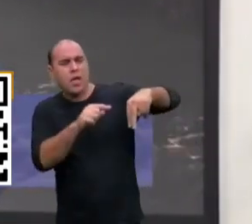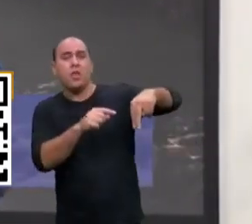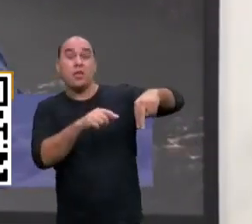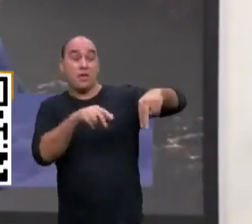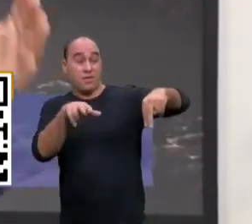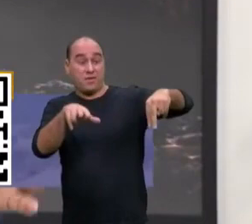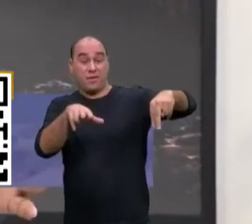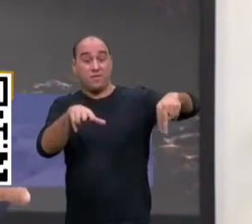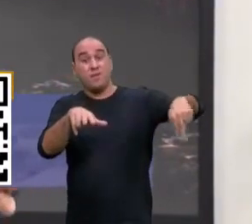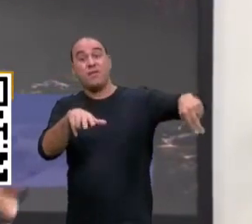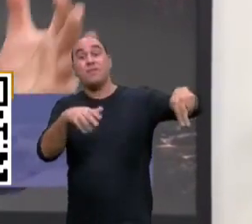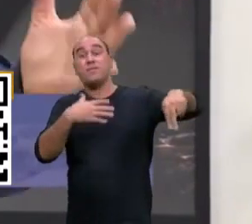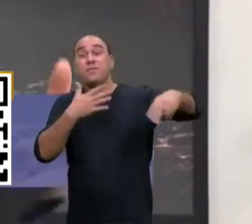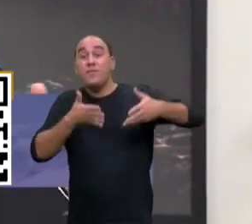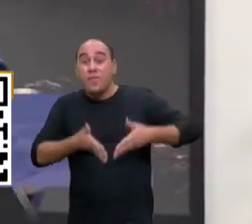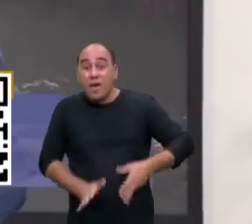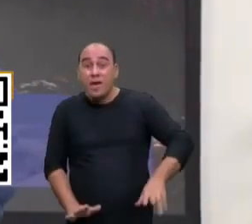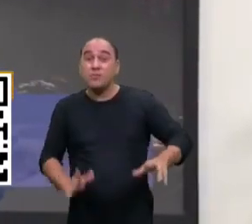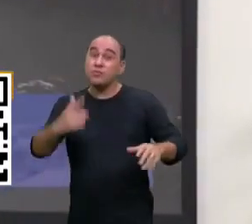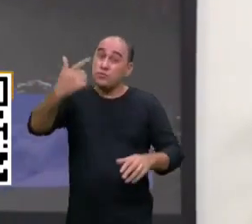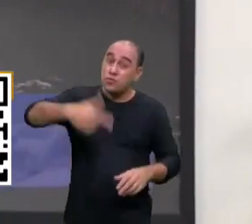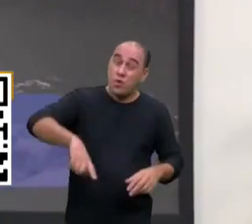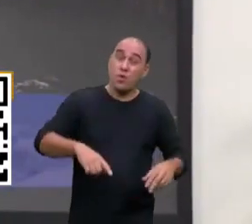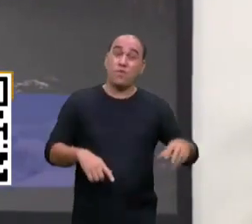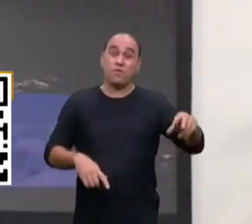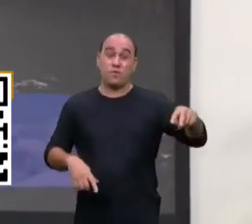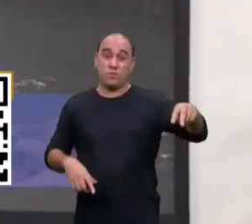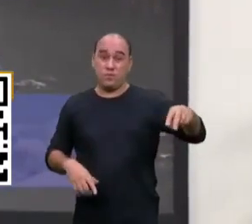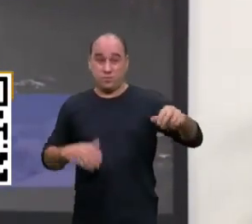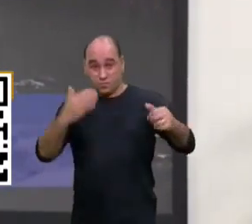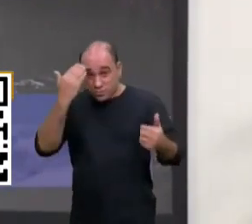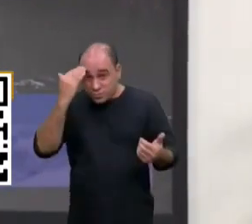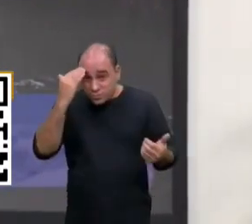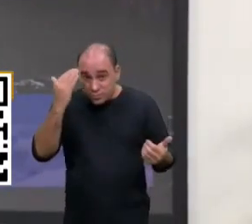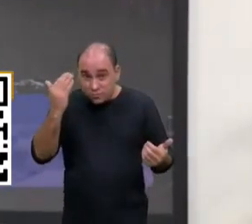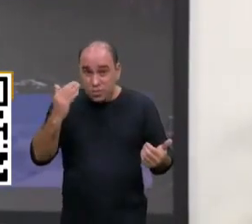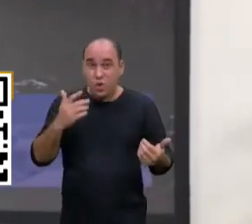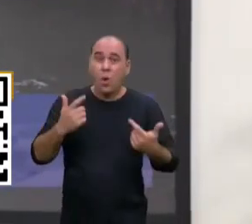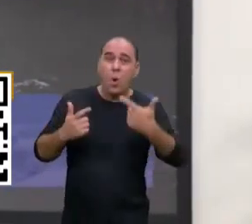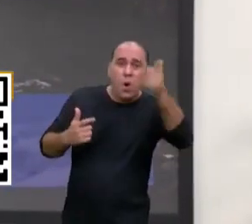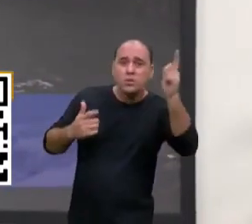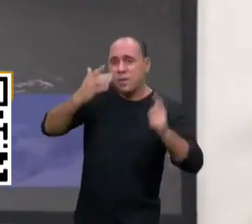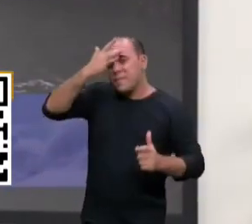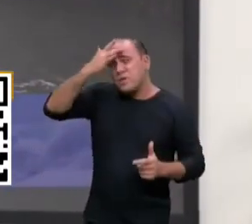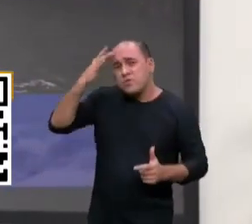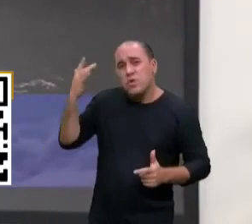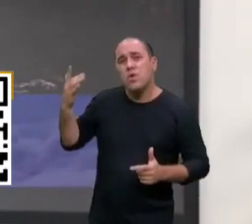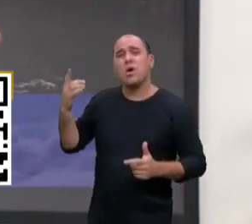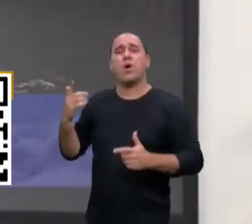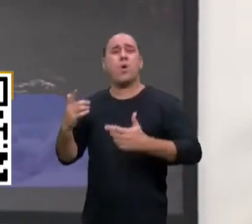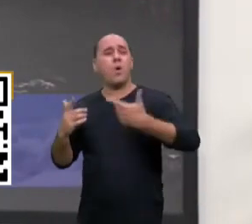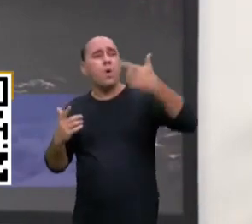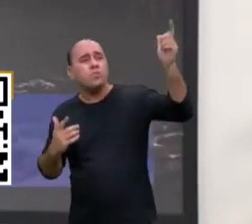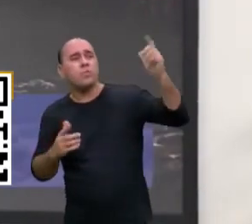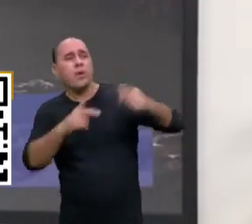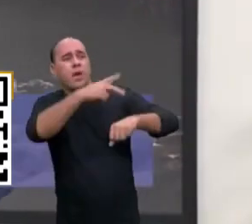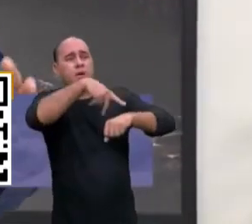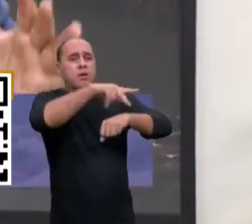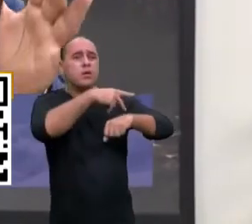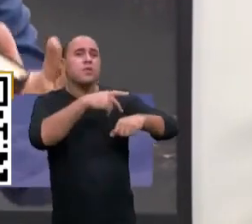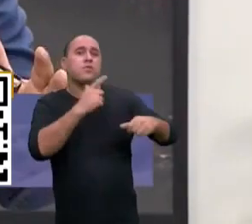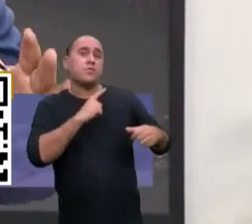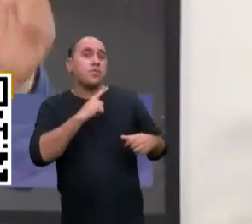ela então reencarnaria para então cumprir a missão em outra em outra pessoa em outro país e outra cultura